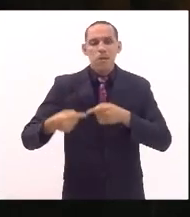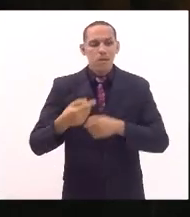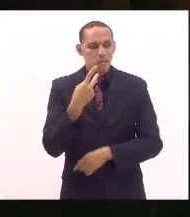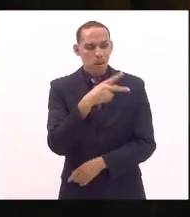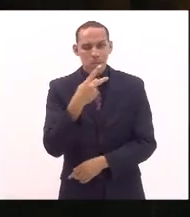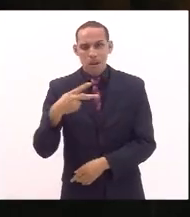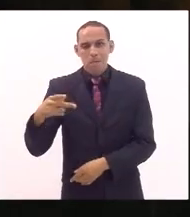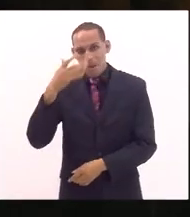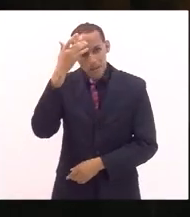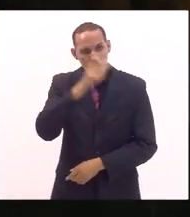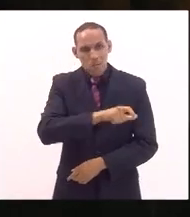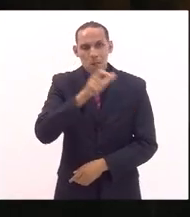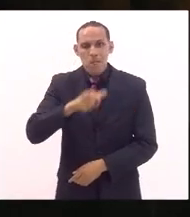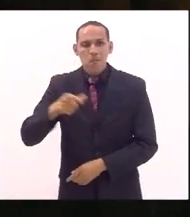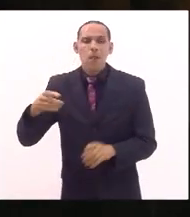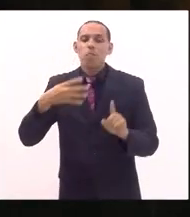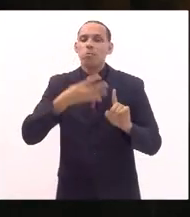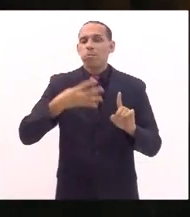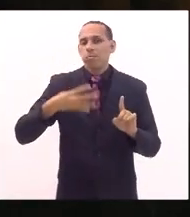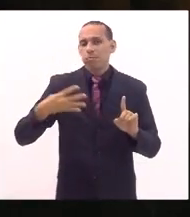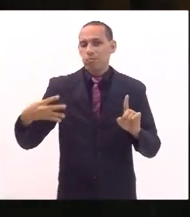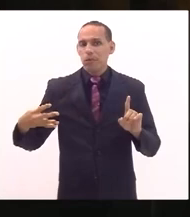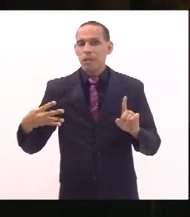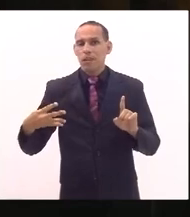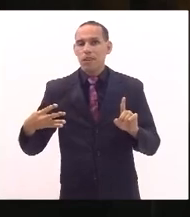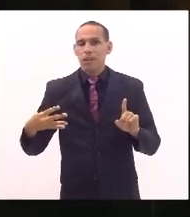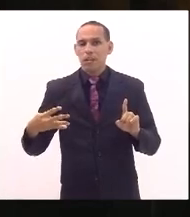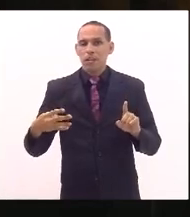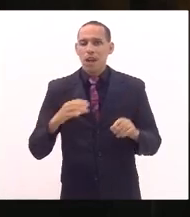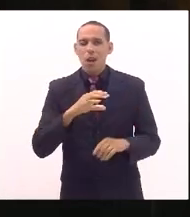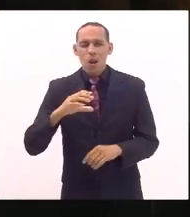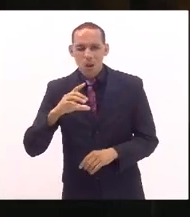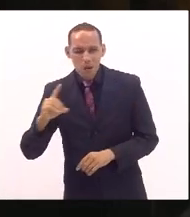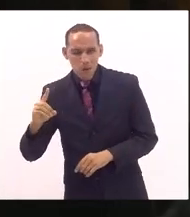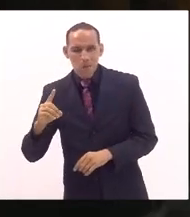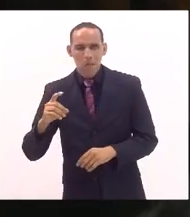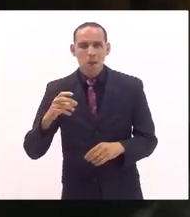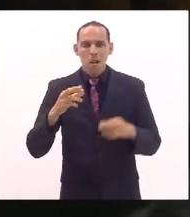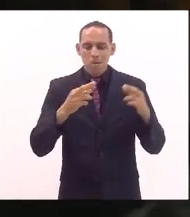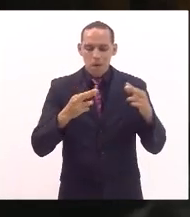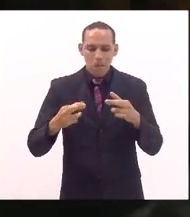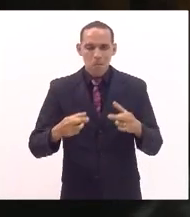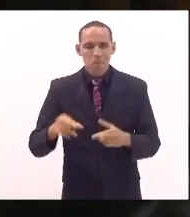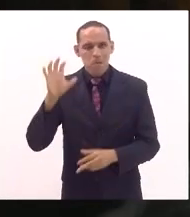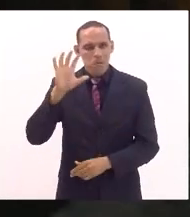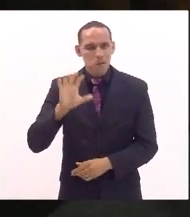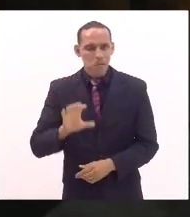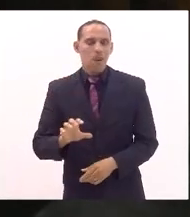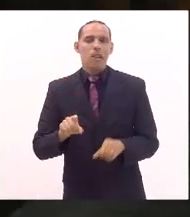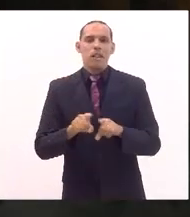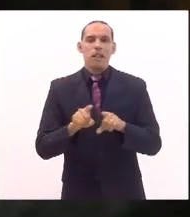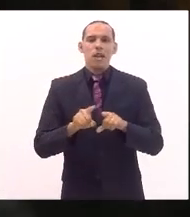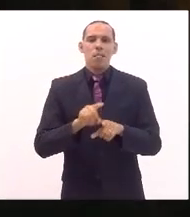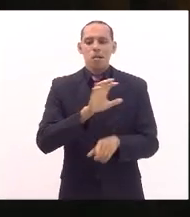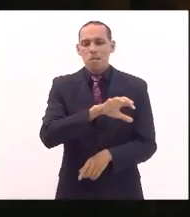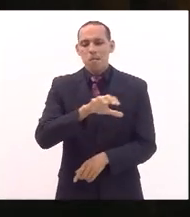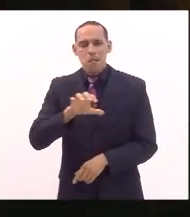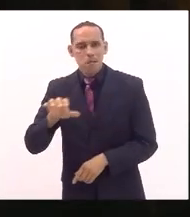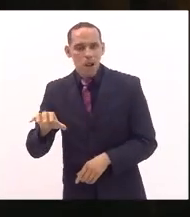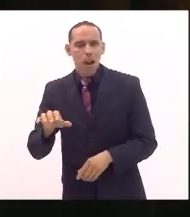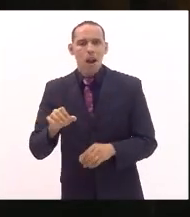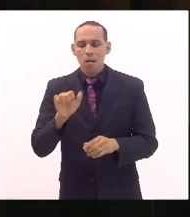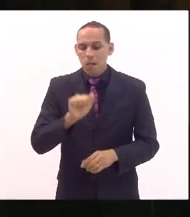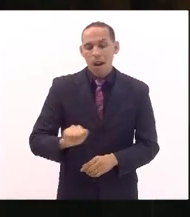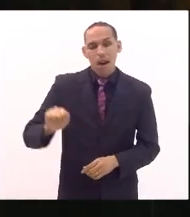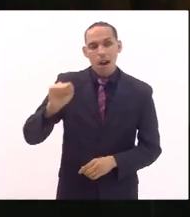pessoas LGBT que ir a mais coordenadorias a mais e entidades e associações reconhecidas que